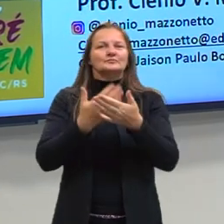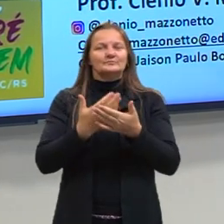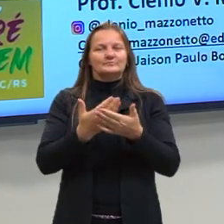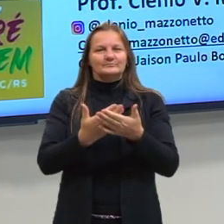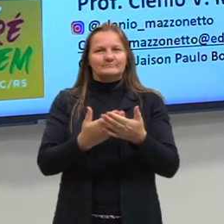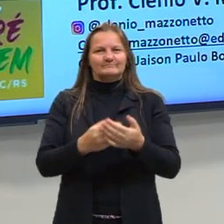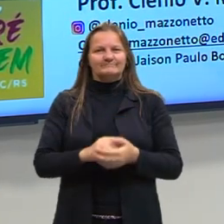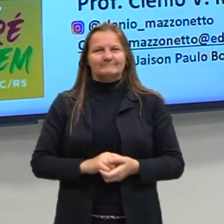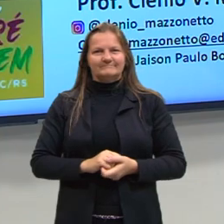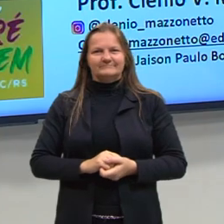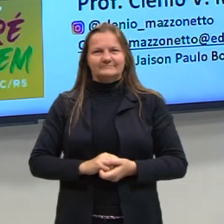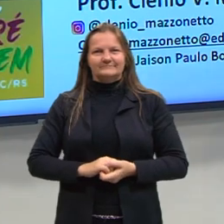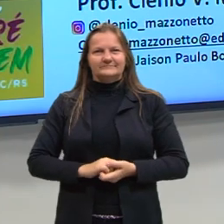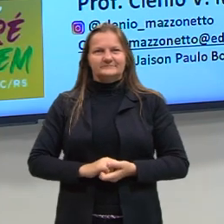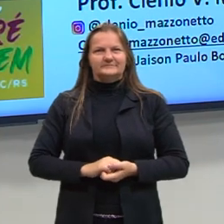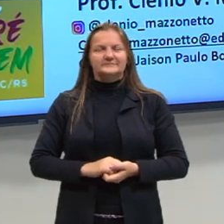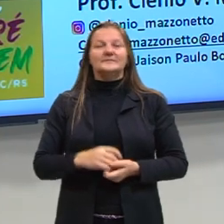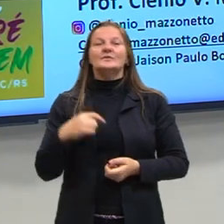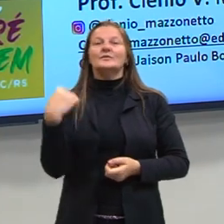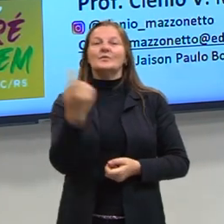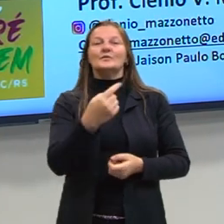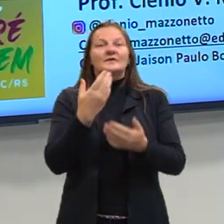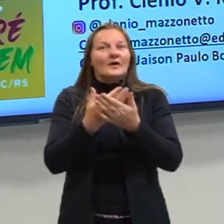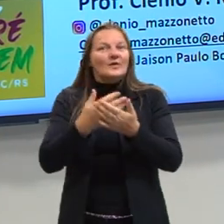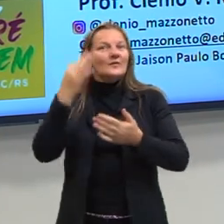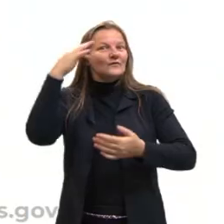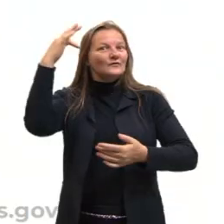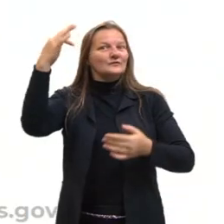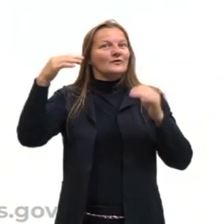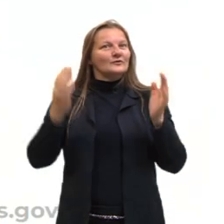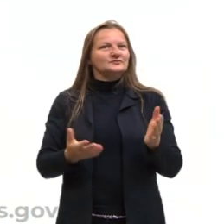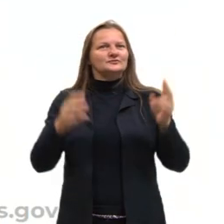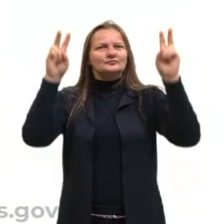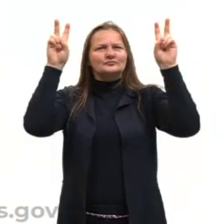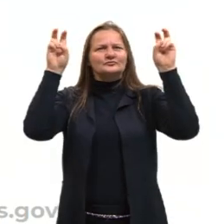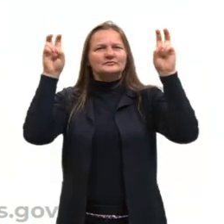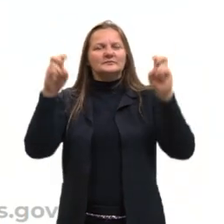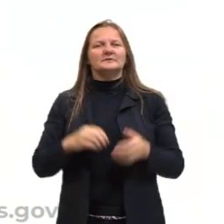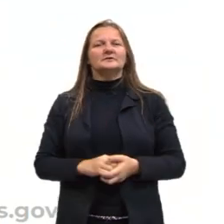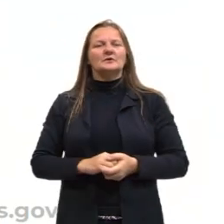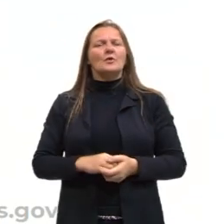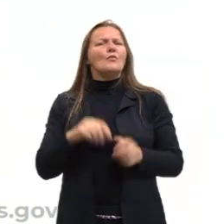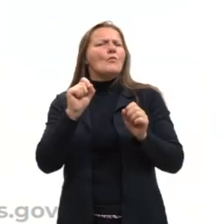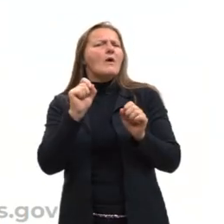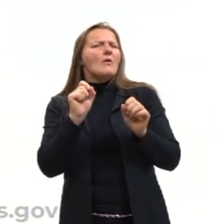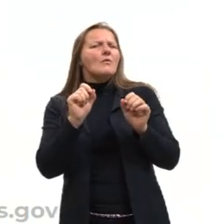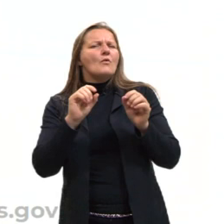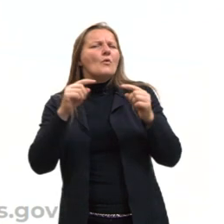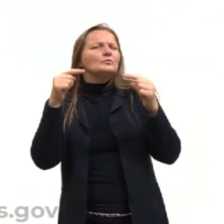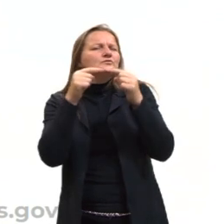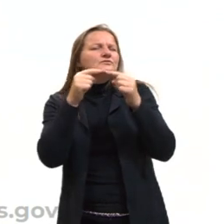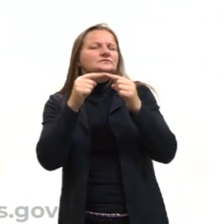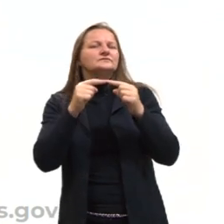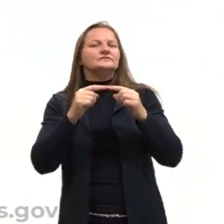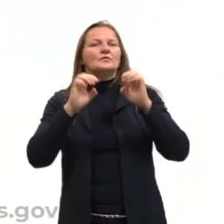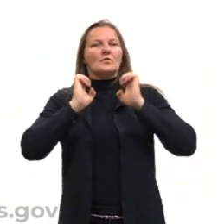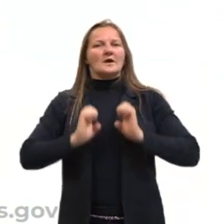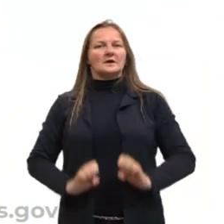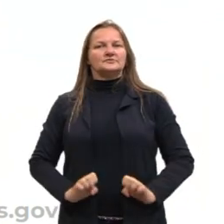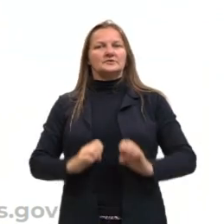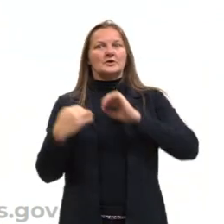os demais componentes curriculares na sala de filosofia hoje vai tratar do tema a finalidade da